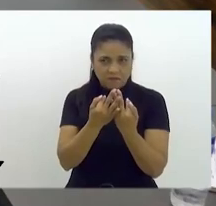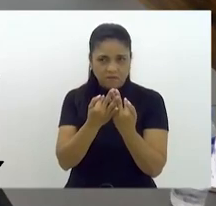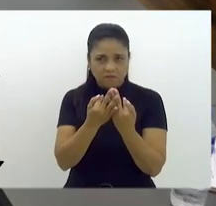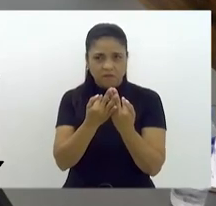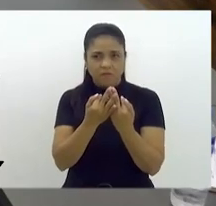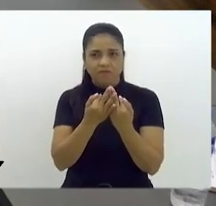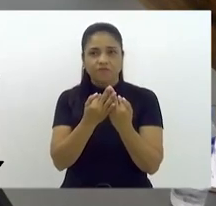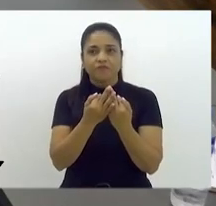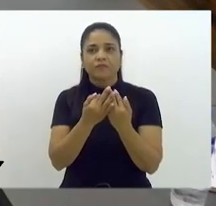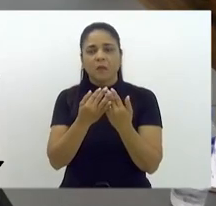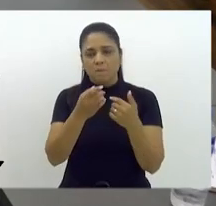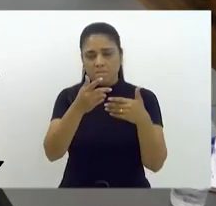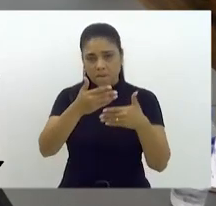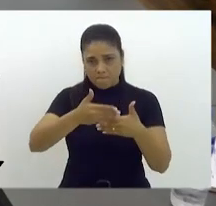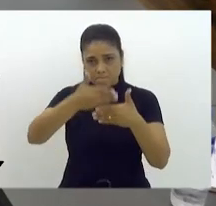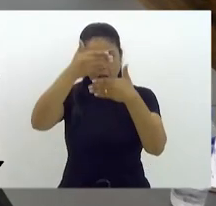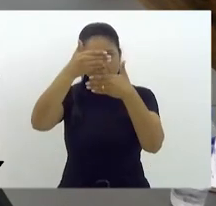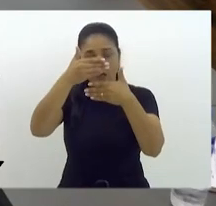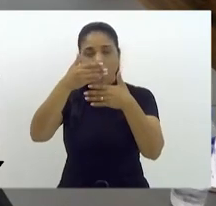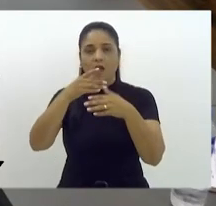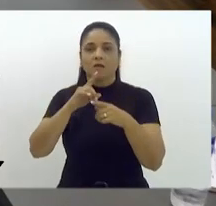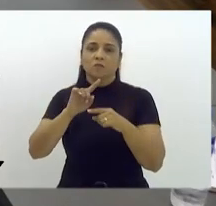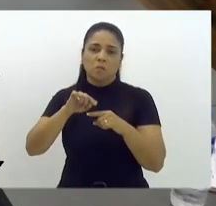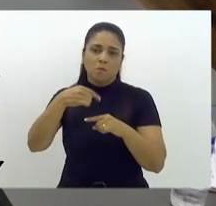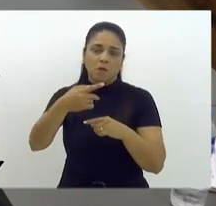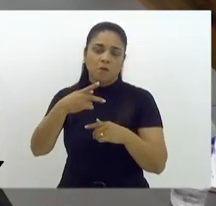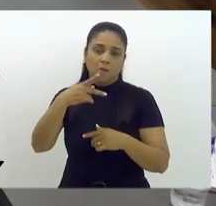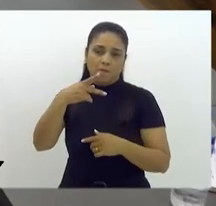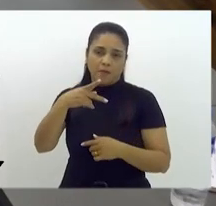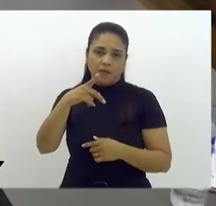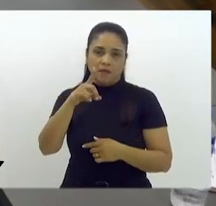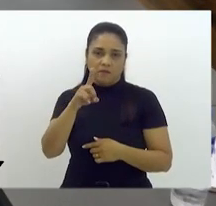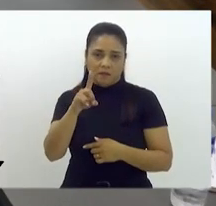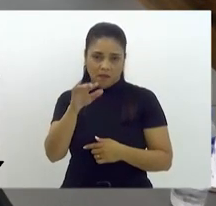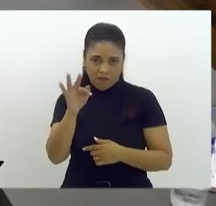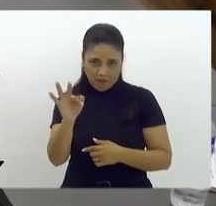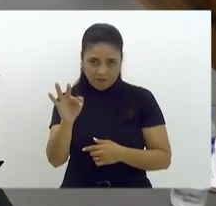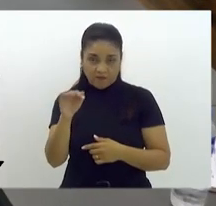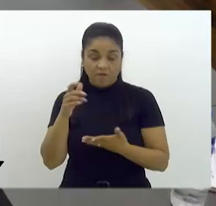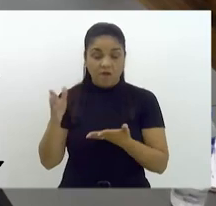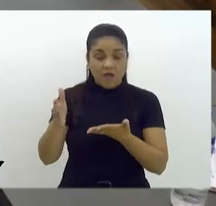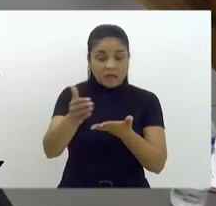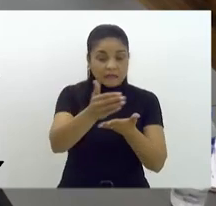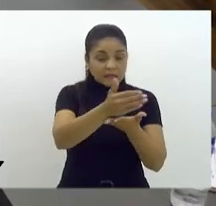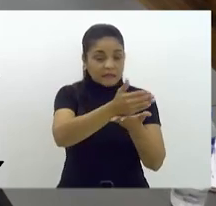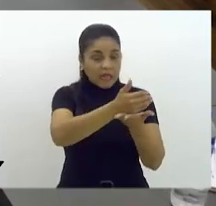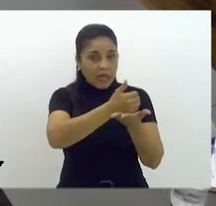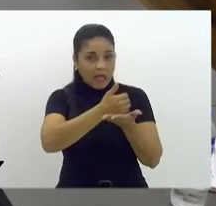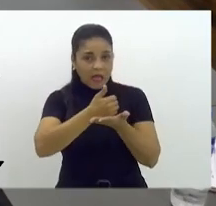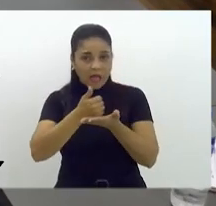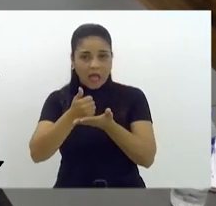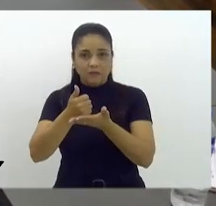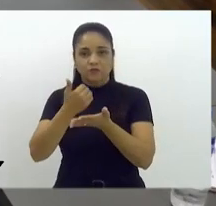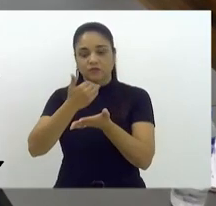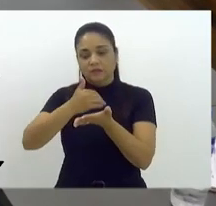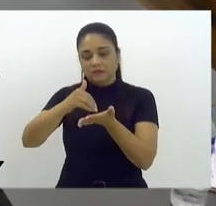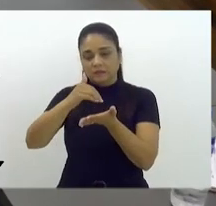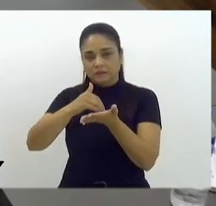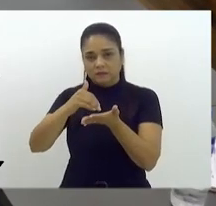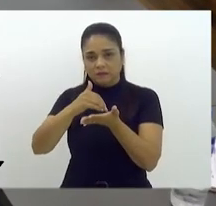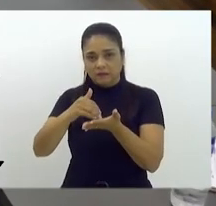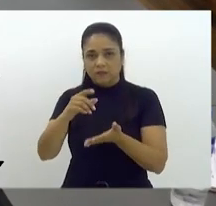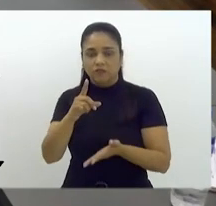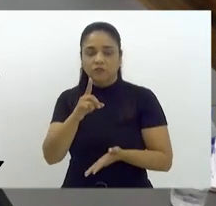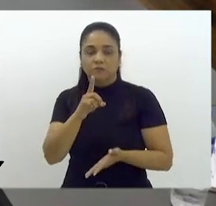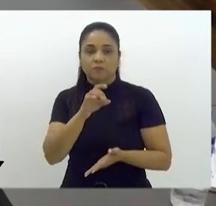Rafael por favor passa para o próximo PDF que são os dados aí nós vamos ver os dados da extraídos diretamente da secretaria de Polícia Civil